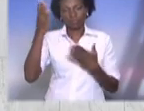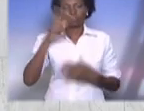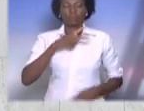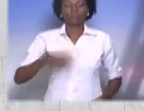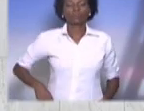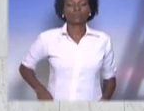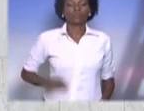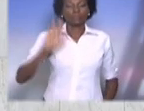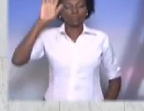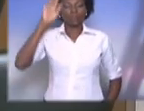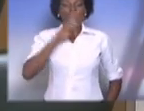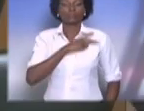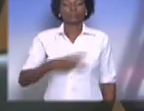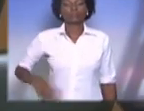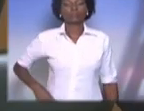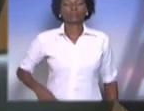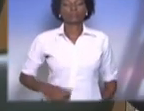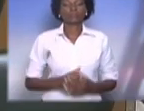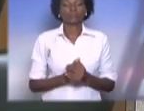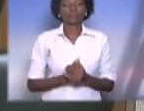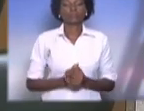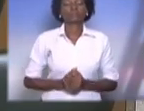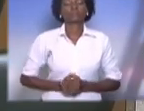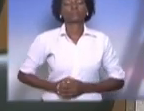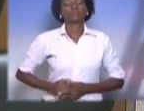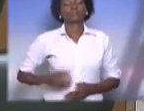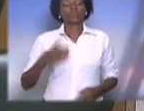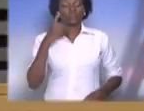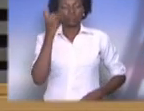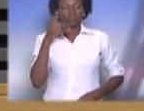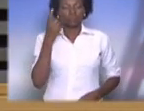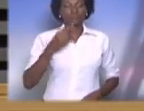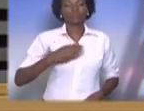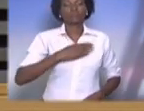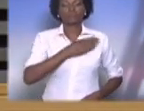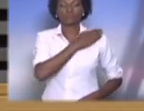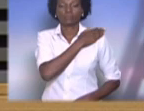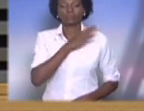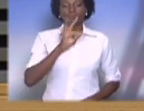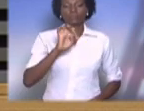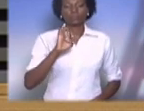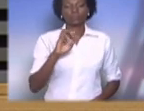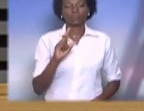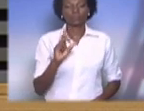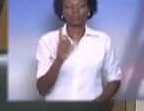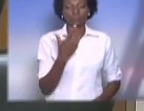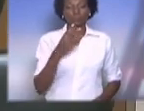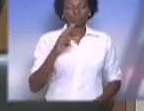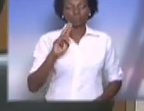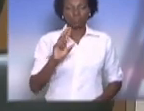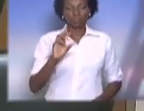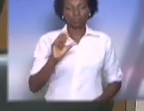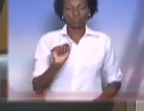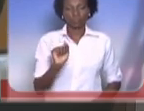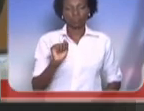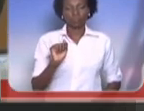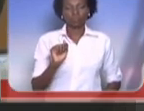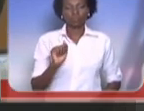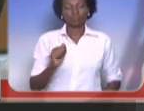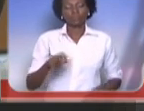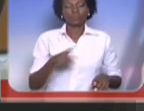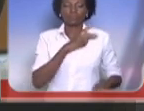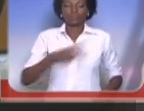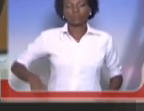Senhor presidente. Com a palavra, deputado Coronel Telhada. Senhor presidente, eu também quero aqui